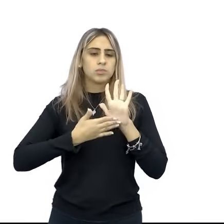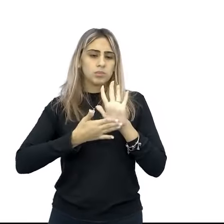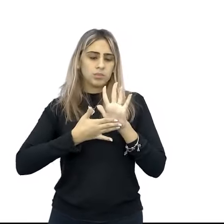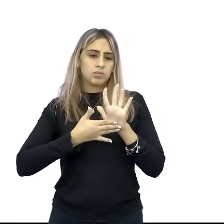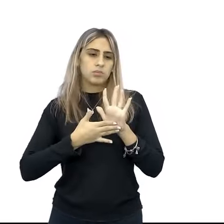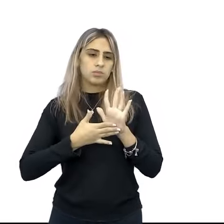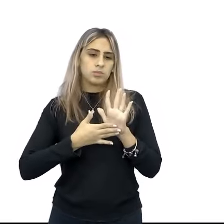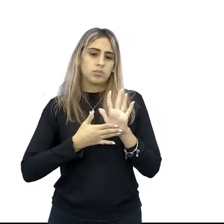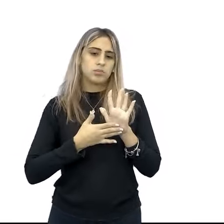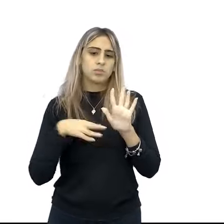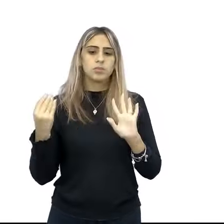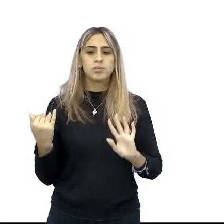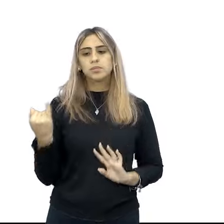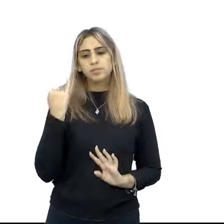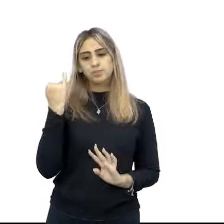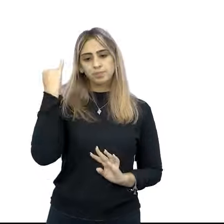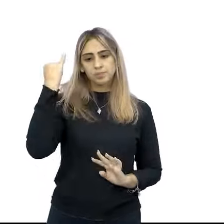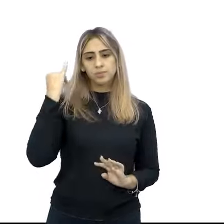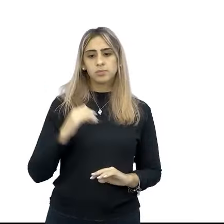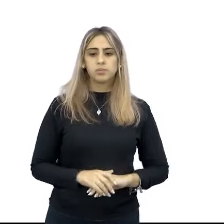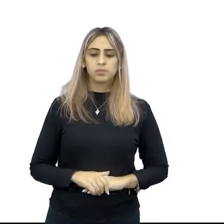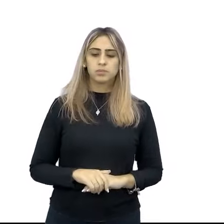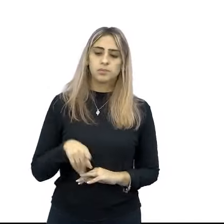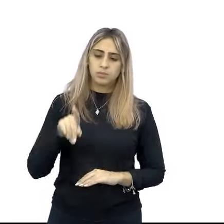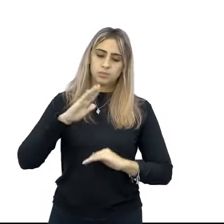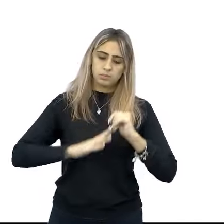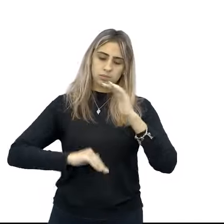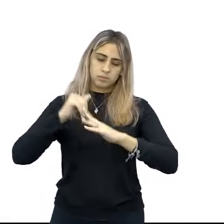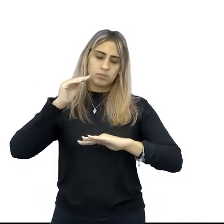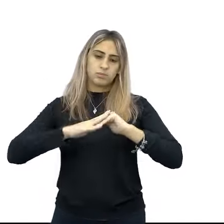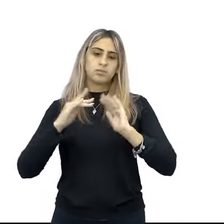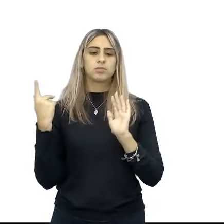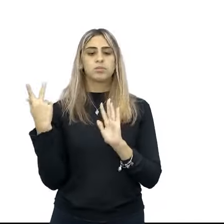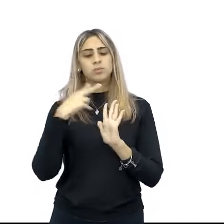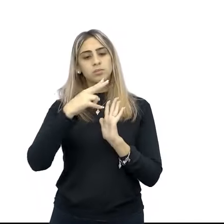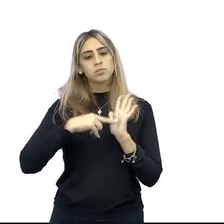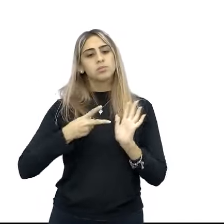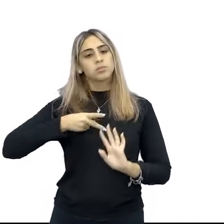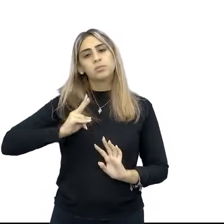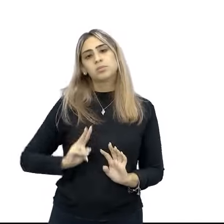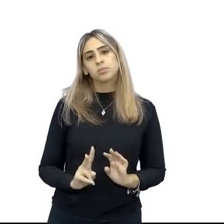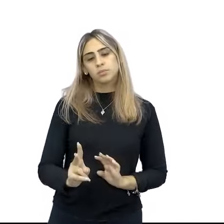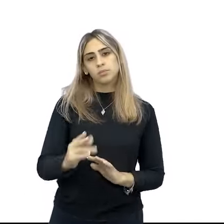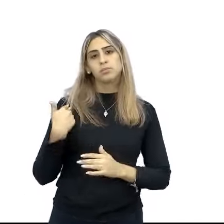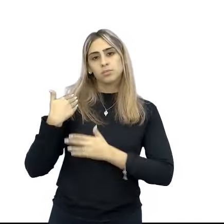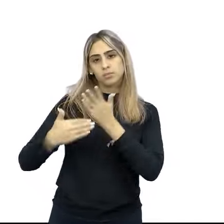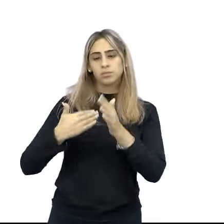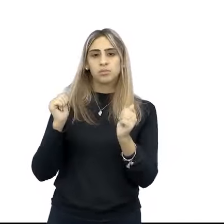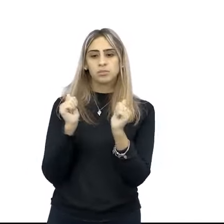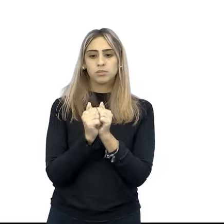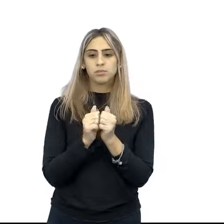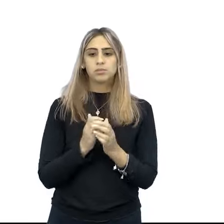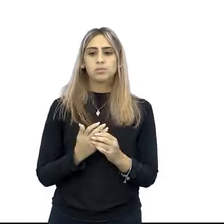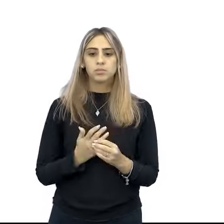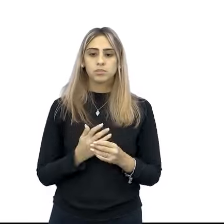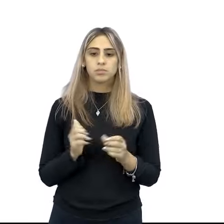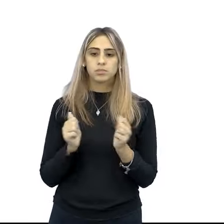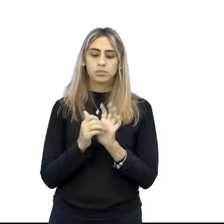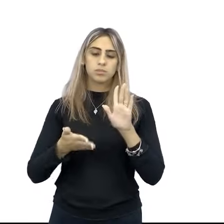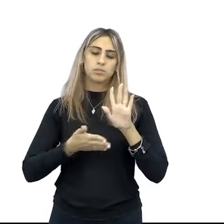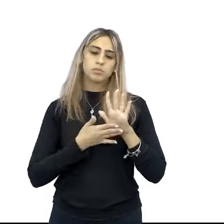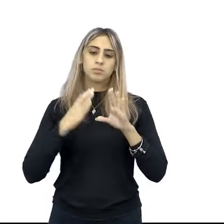propostas. Então, é muito importante que as práticas de leitura estejam sempre atreladas aí ao